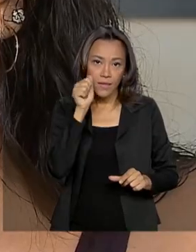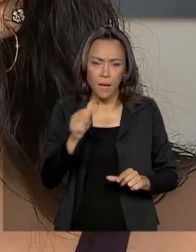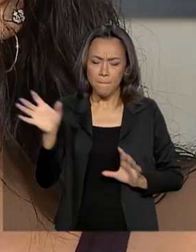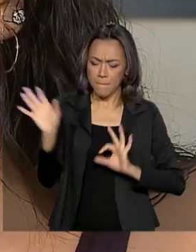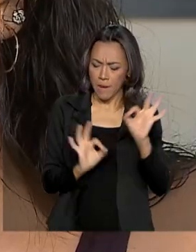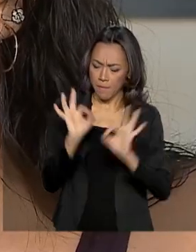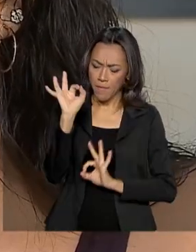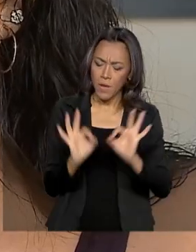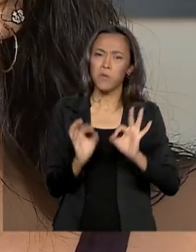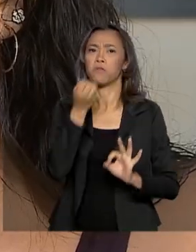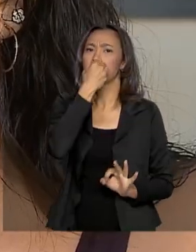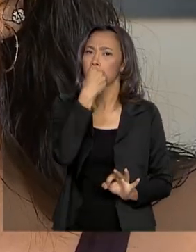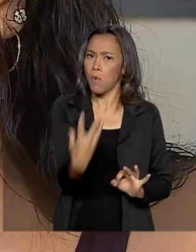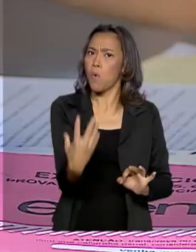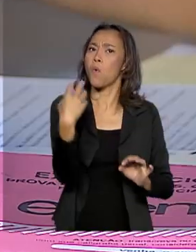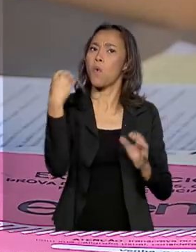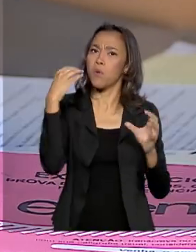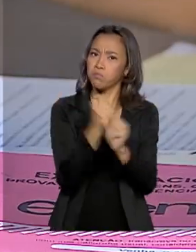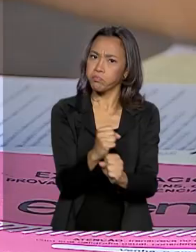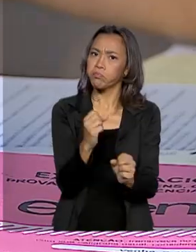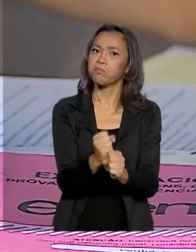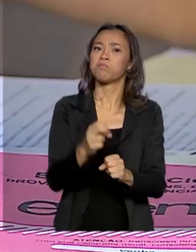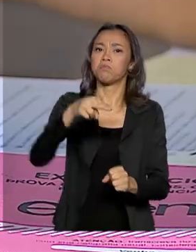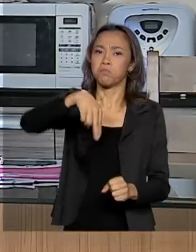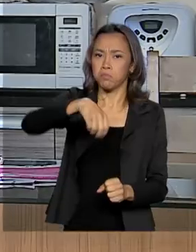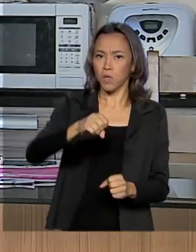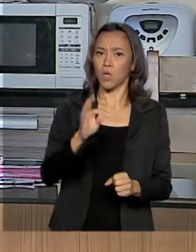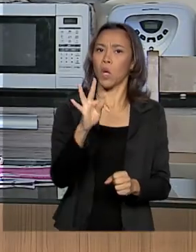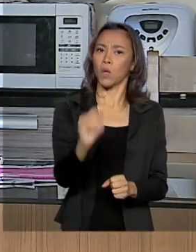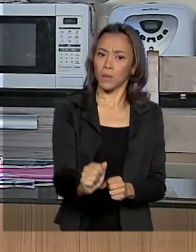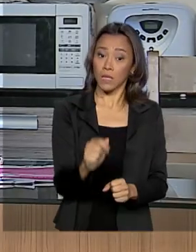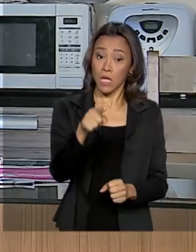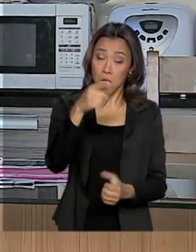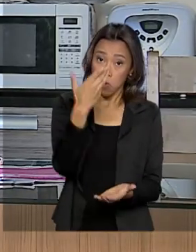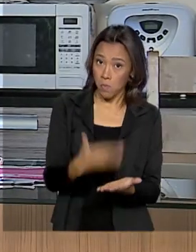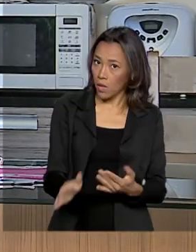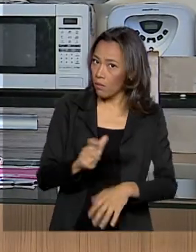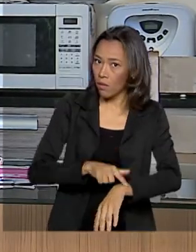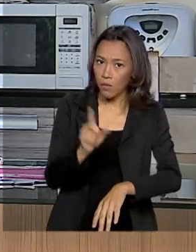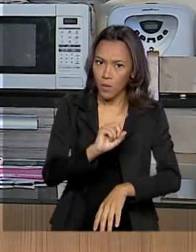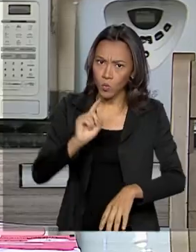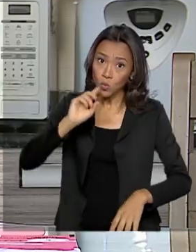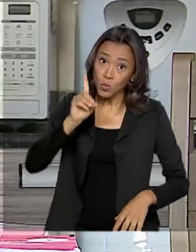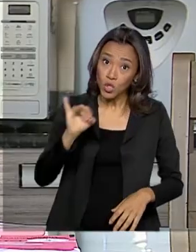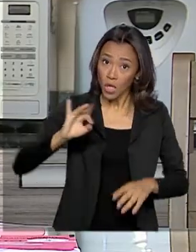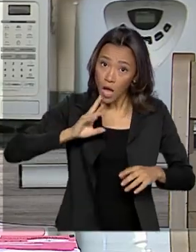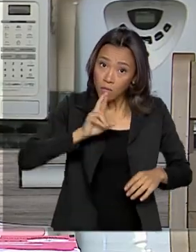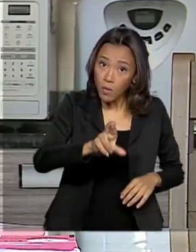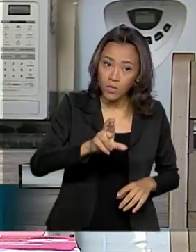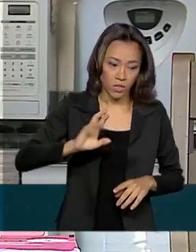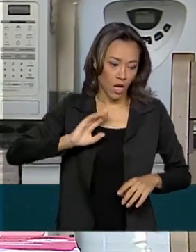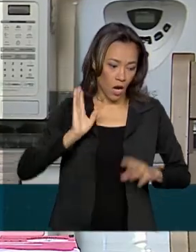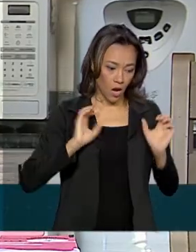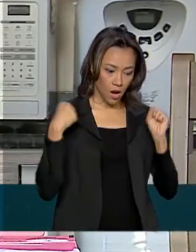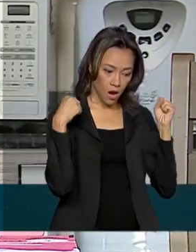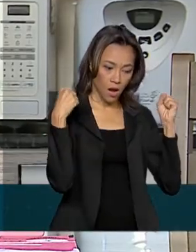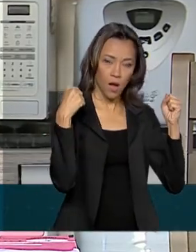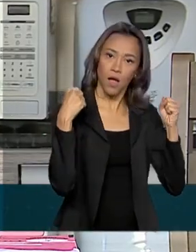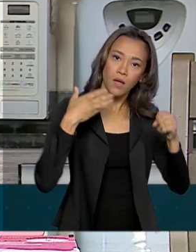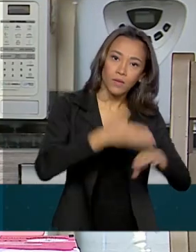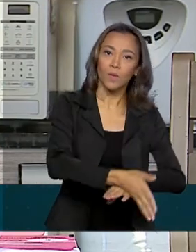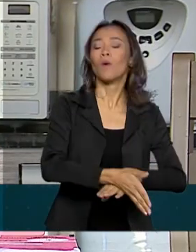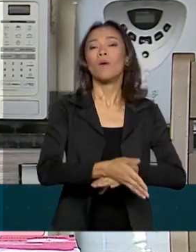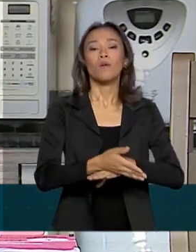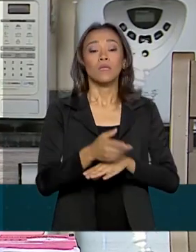boa nota no Enem. Ela não perdeu tempo e logo no primeiro dia fez a inscrição no Sisu. O site, como deve estar congestionado,